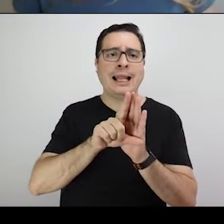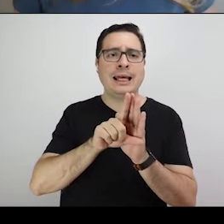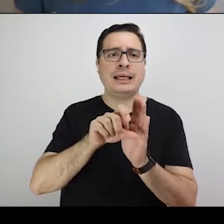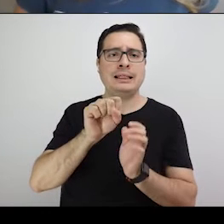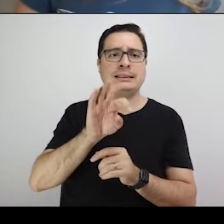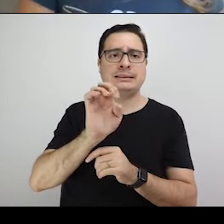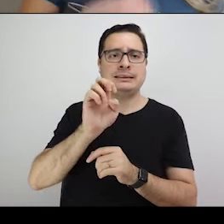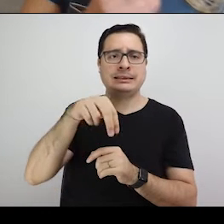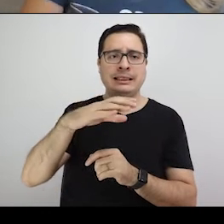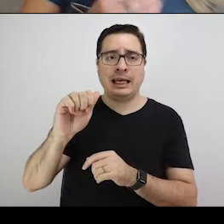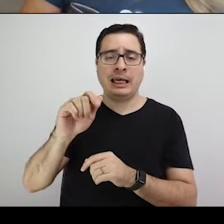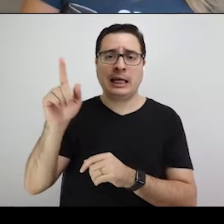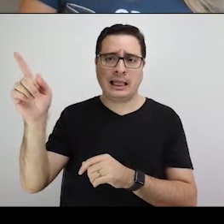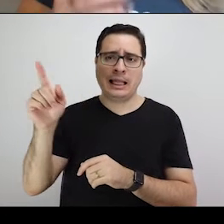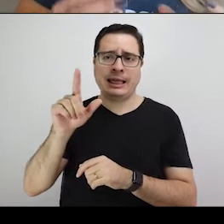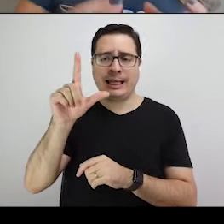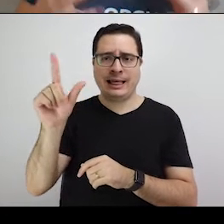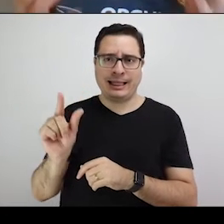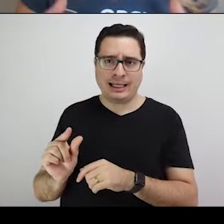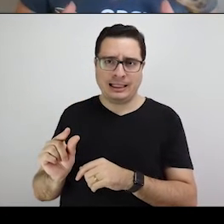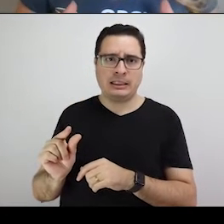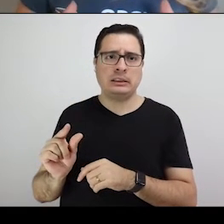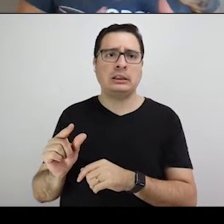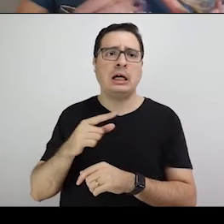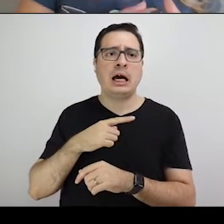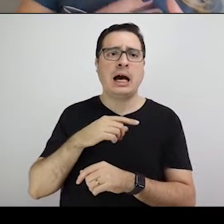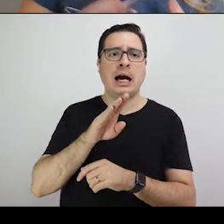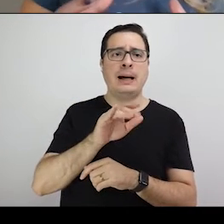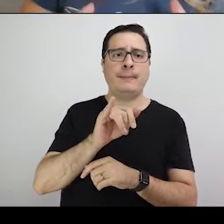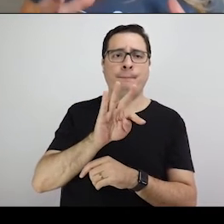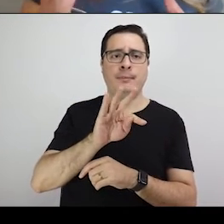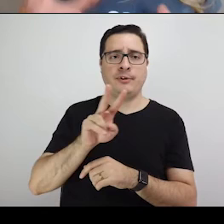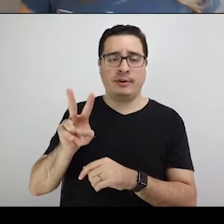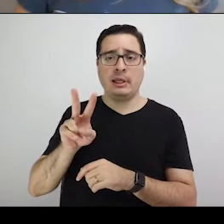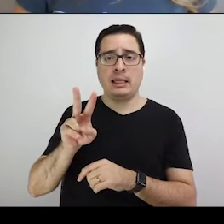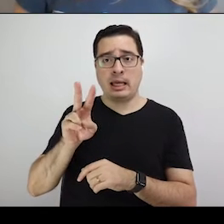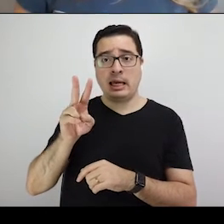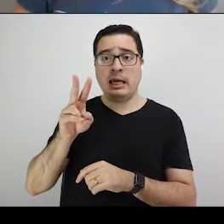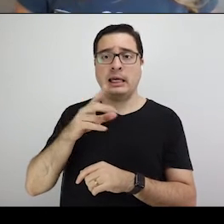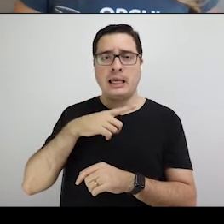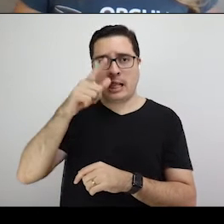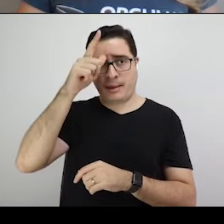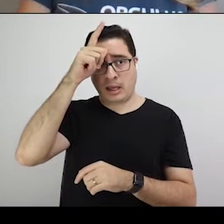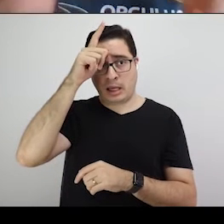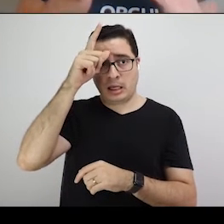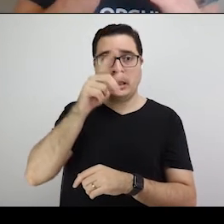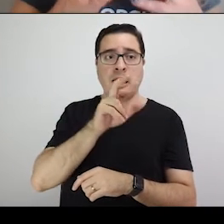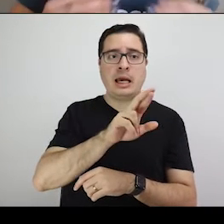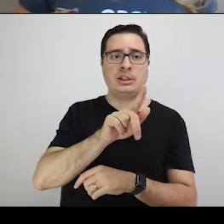de Acessibilidade, BIT-TV, que é alemã, RGA, Lei Francesa. E